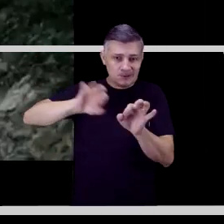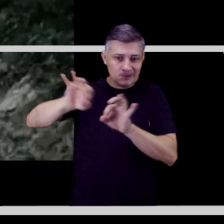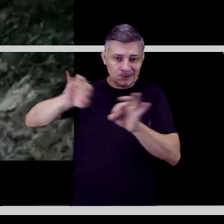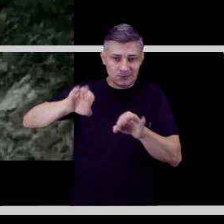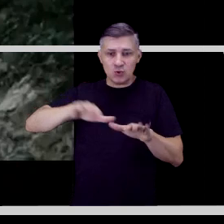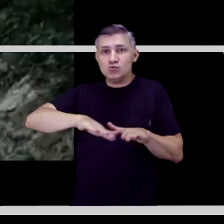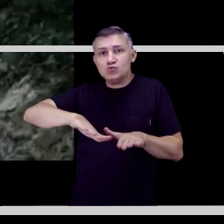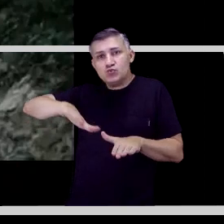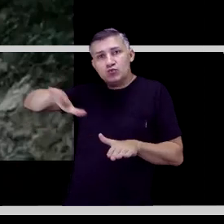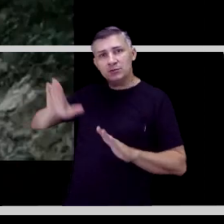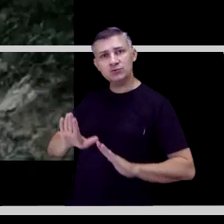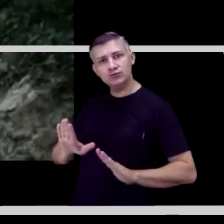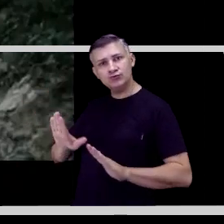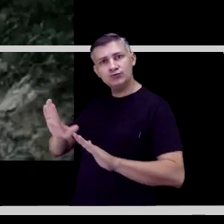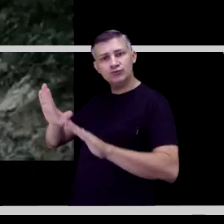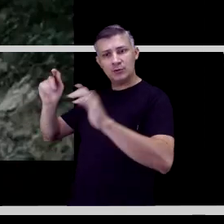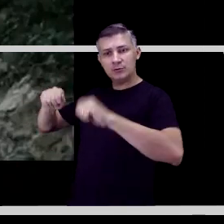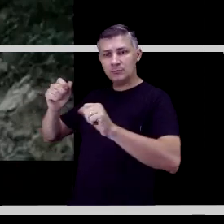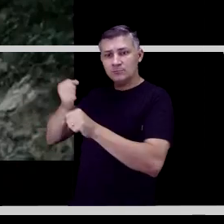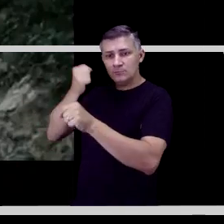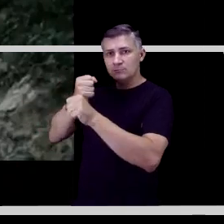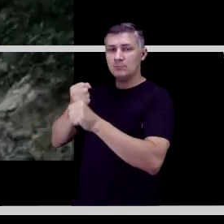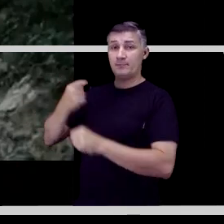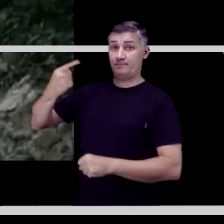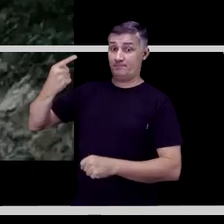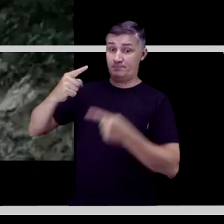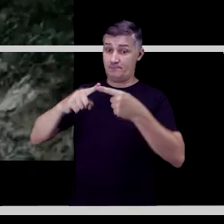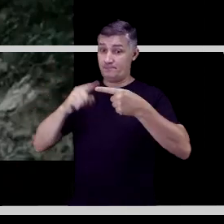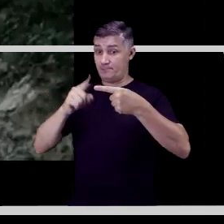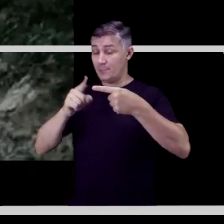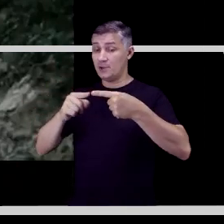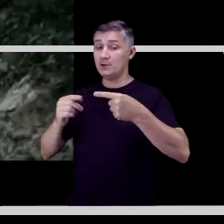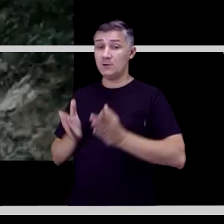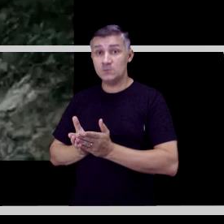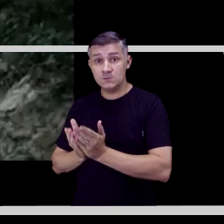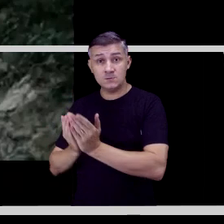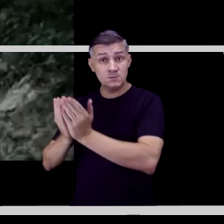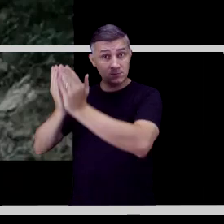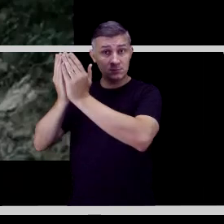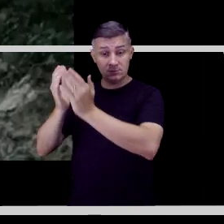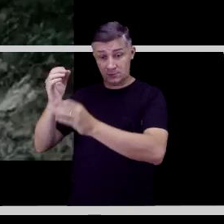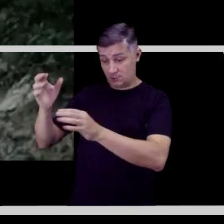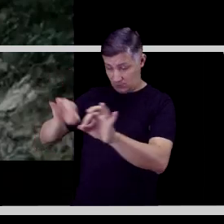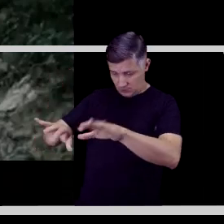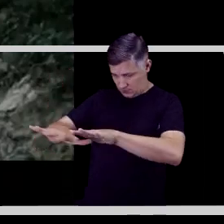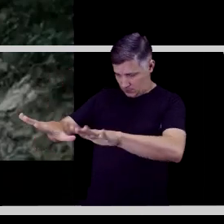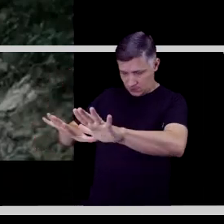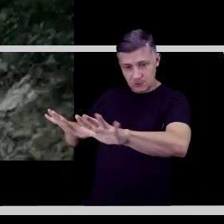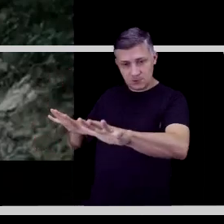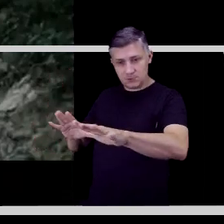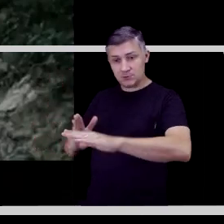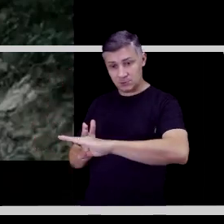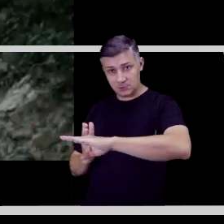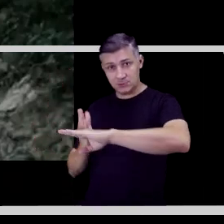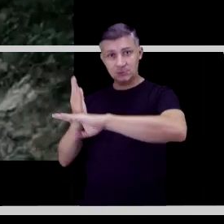gente vê aqui, primeiro, um redesenho da topografia, né, que reconforma o terreno e